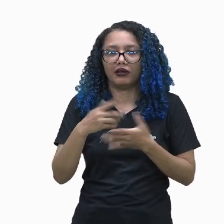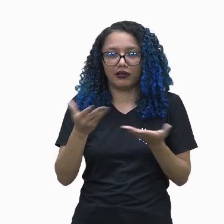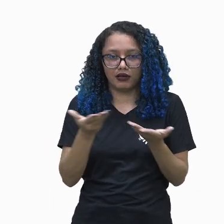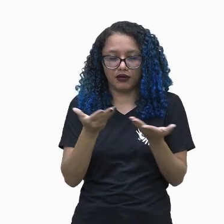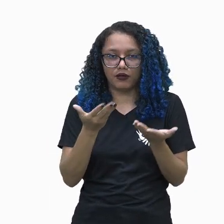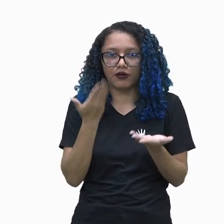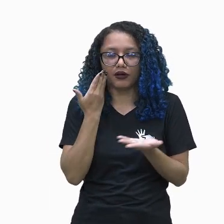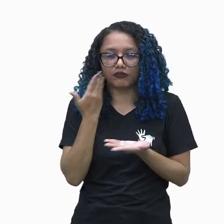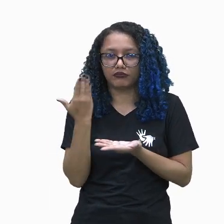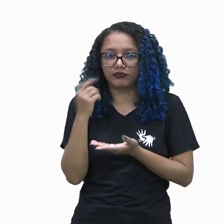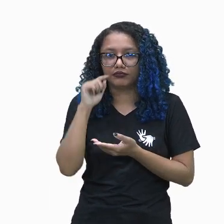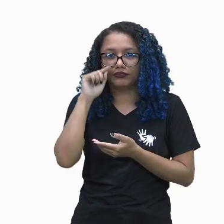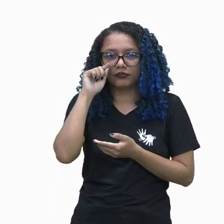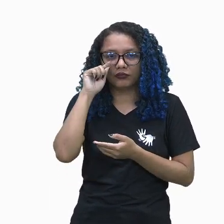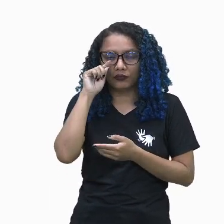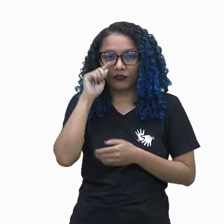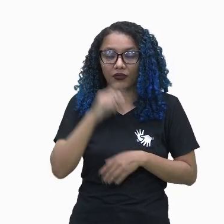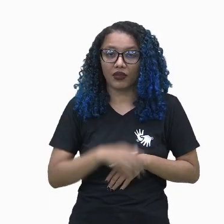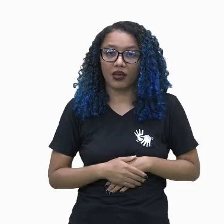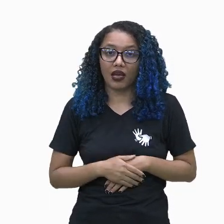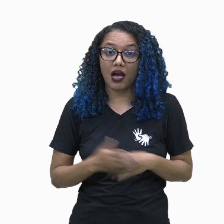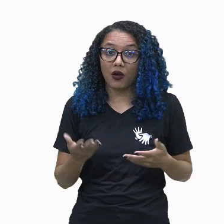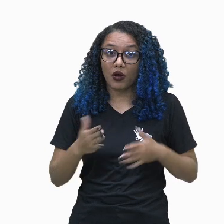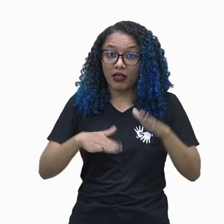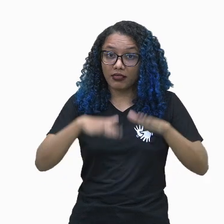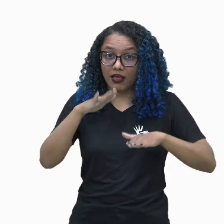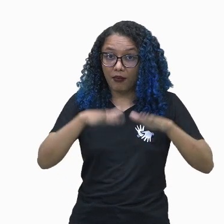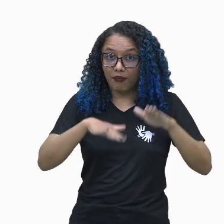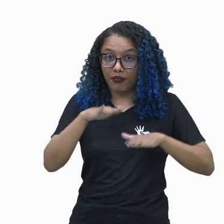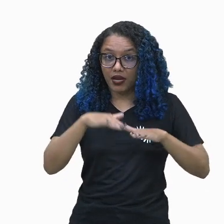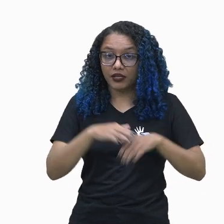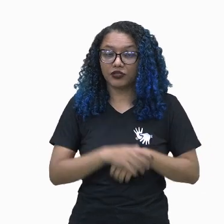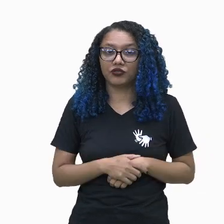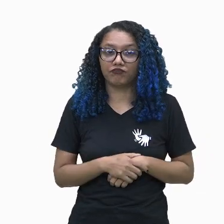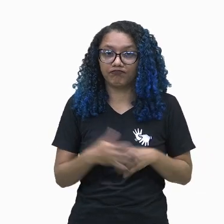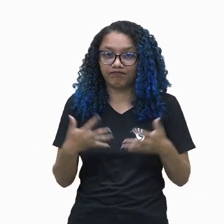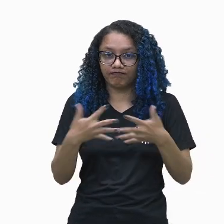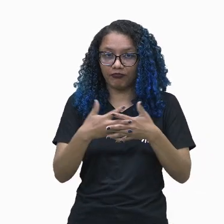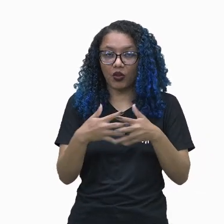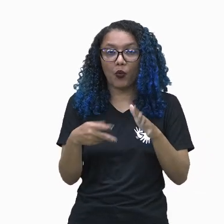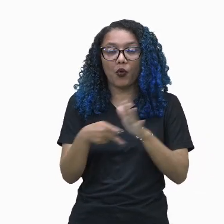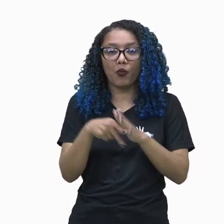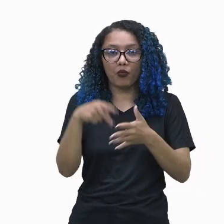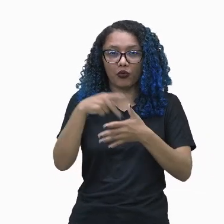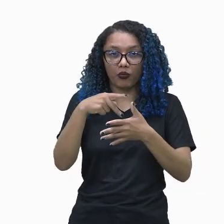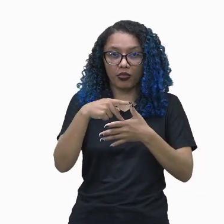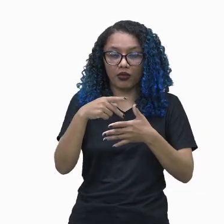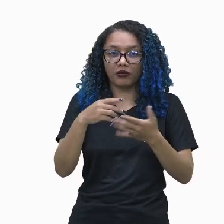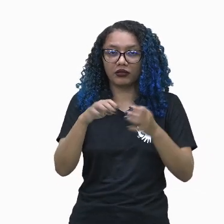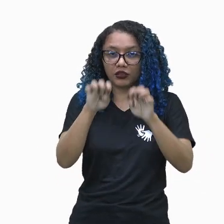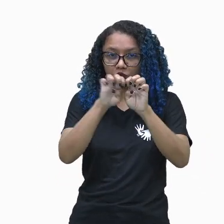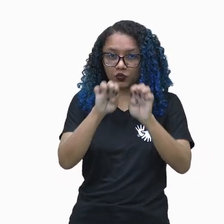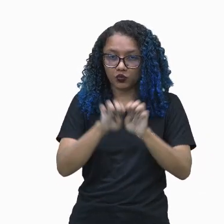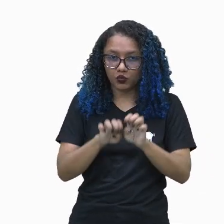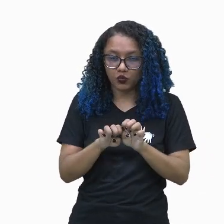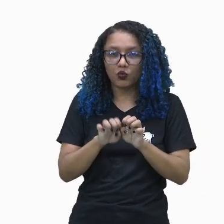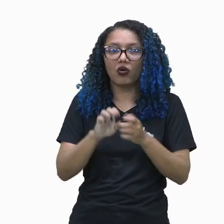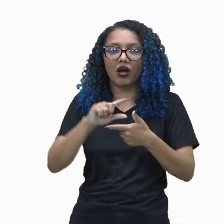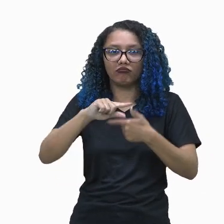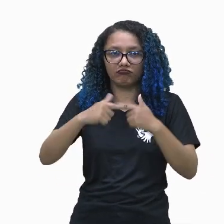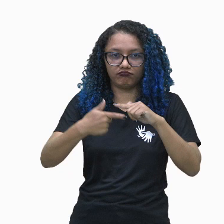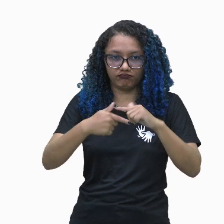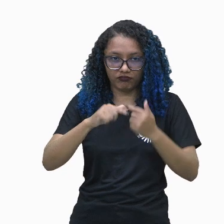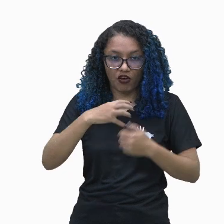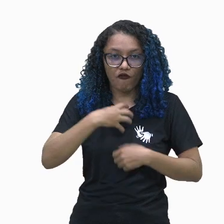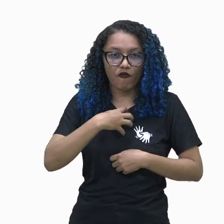ser quanto à complexidade da cadeia da proteína no que diz respeito à sua estrutura espacial. A